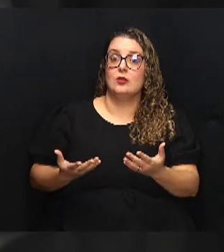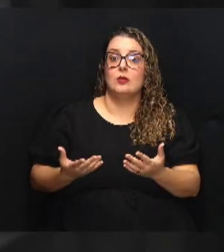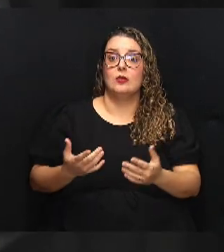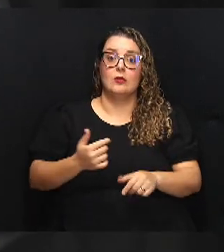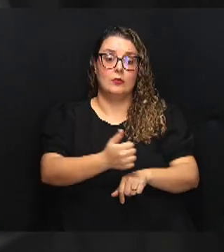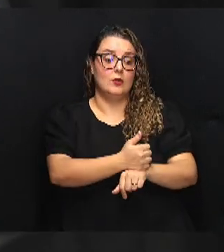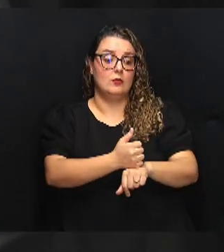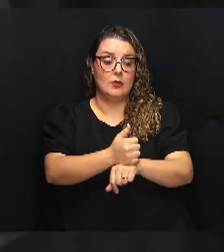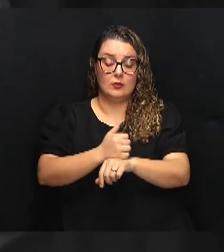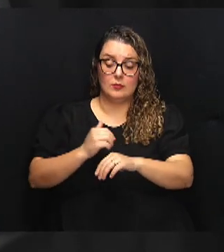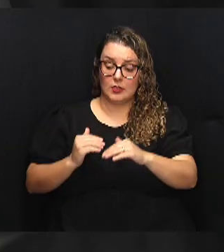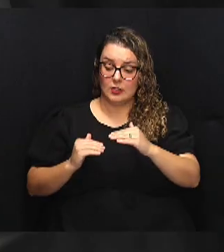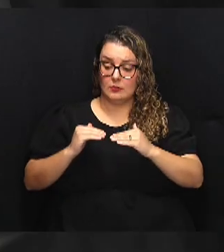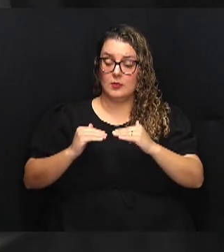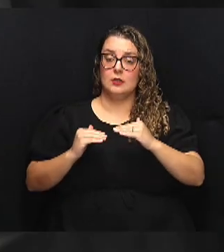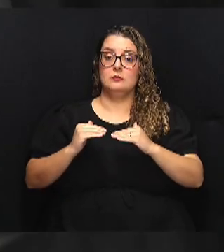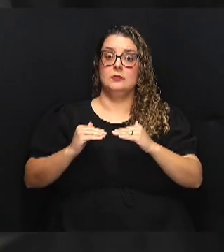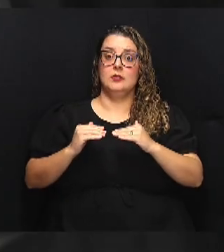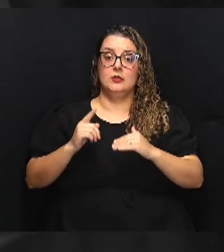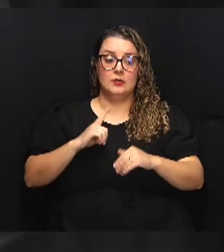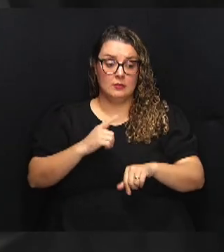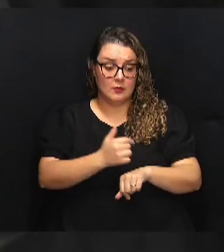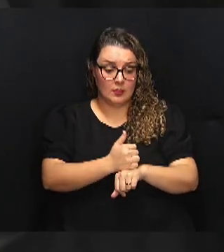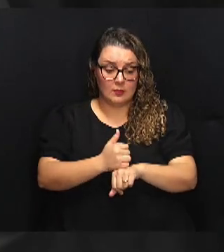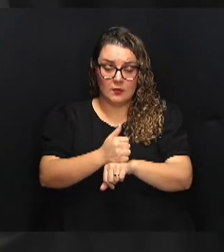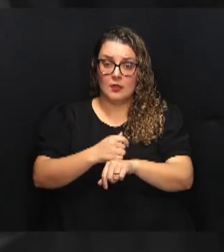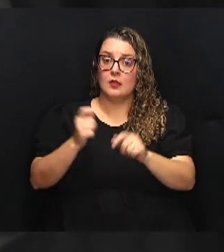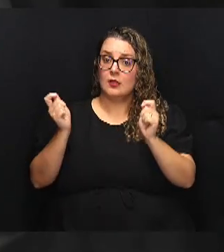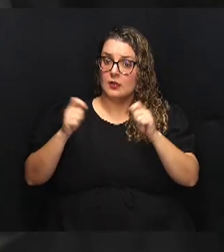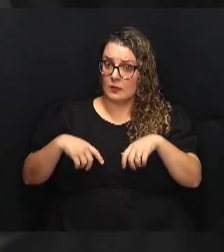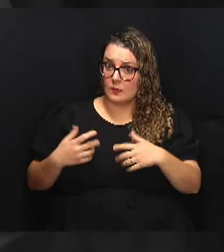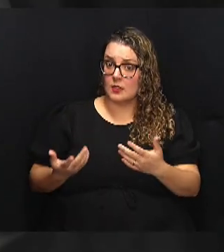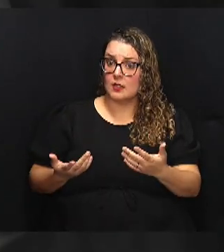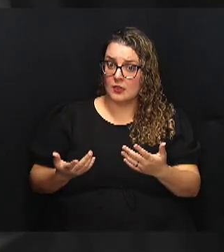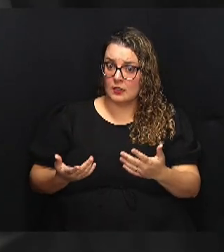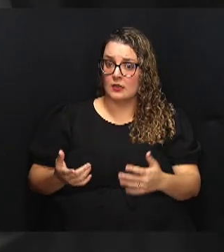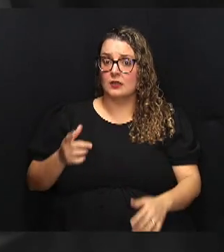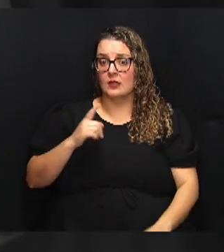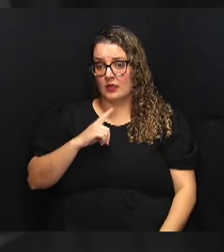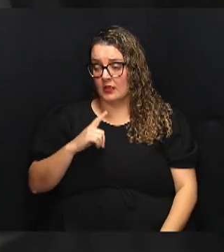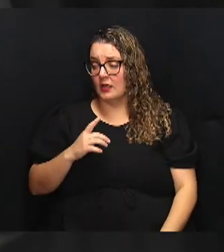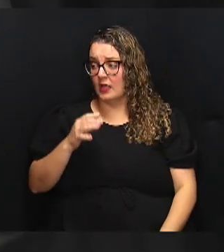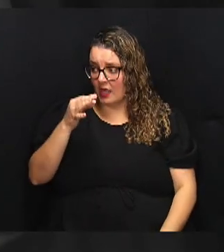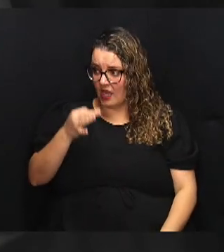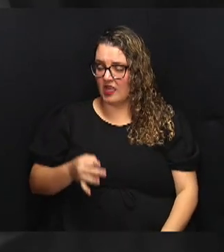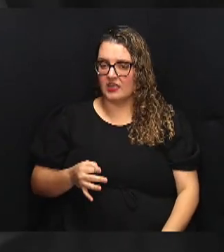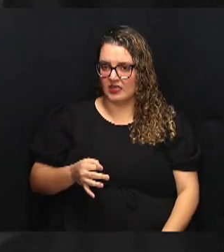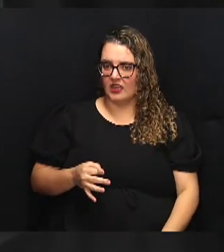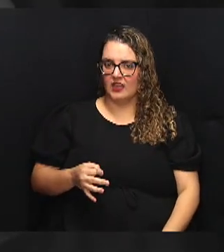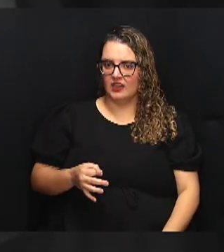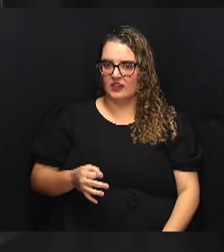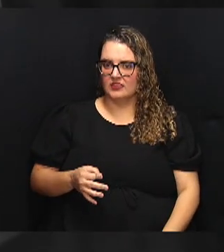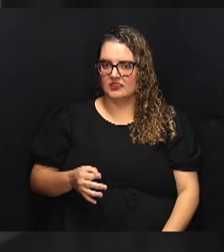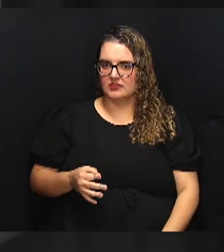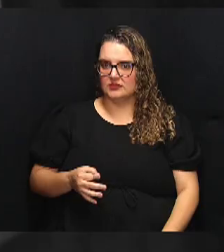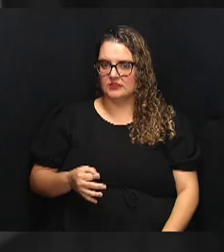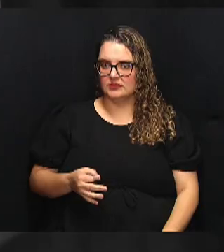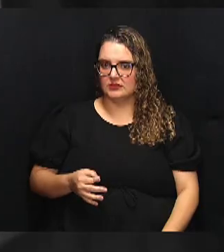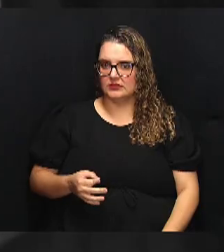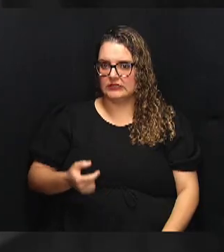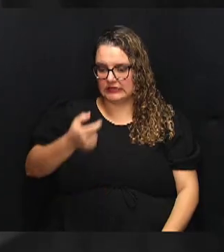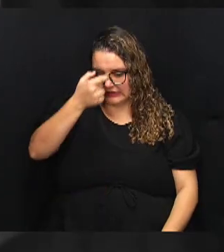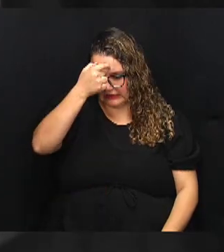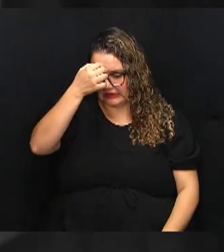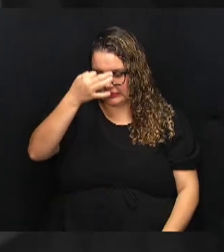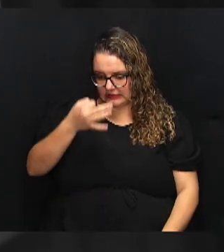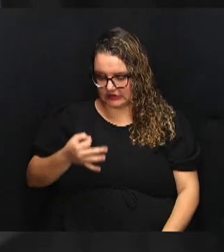profissionais equilibrados, ter profissionais capacitados, né? Que estejam realmente em sã